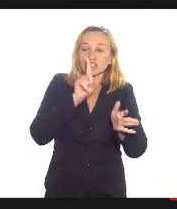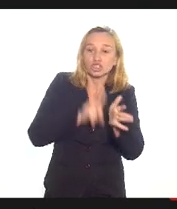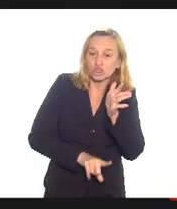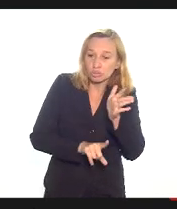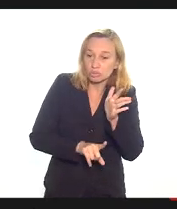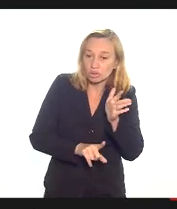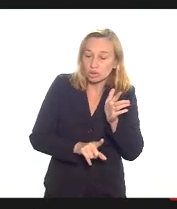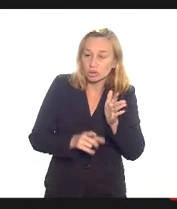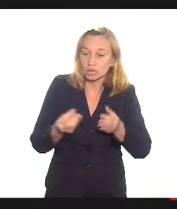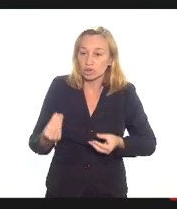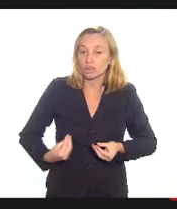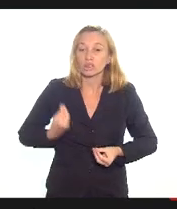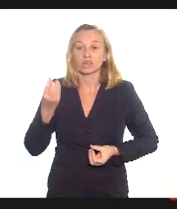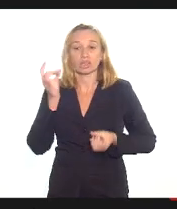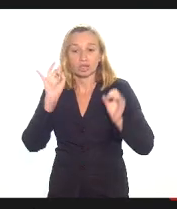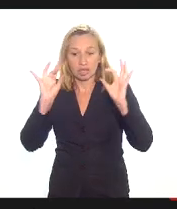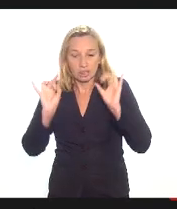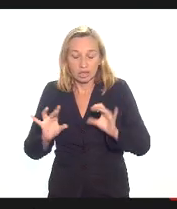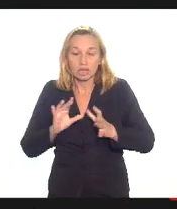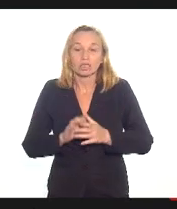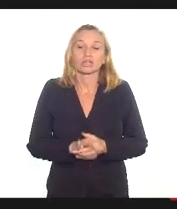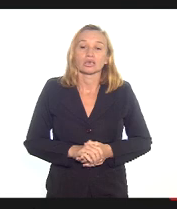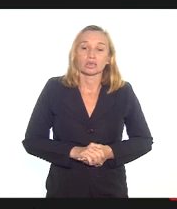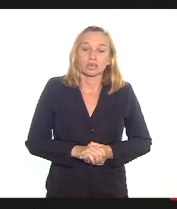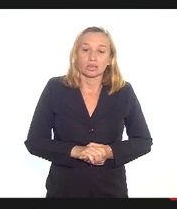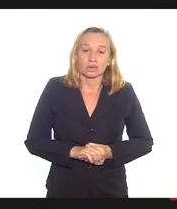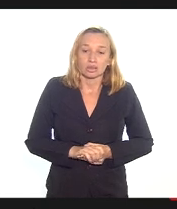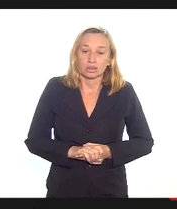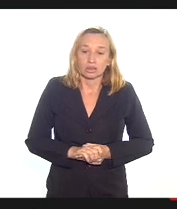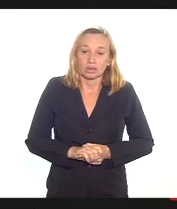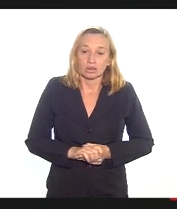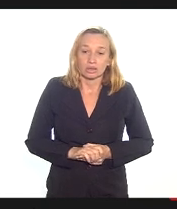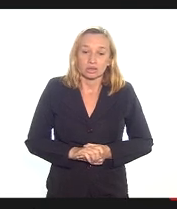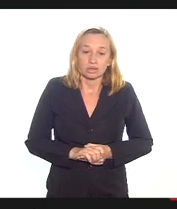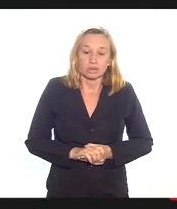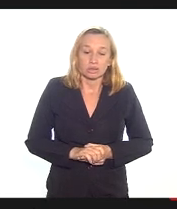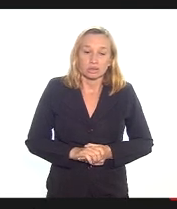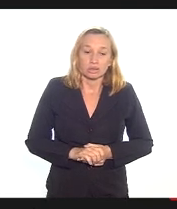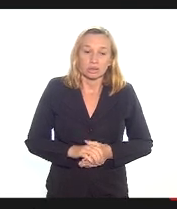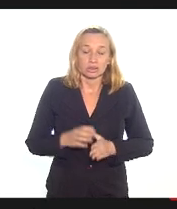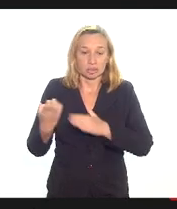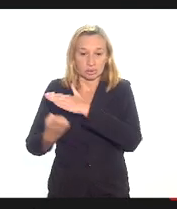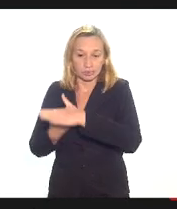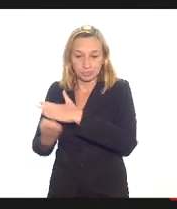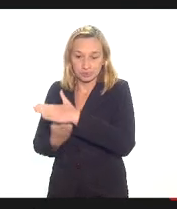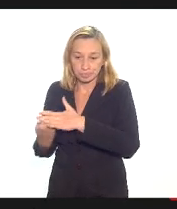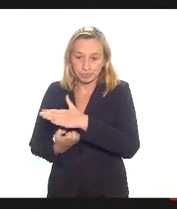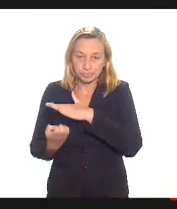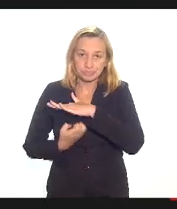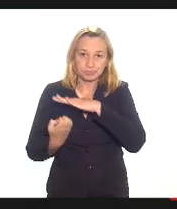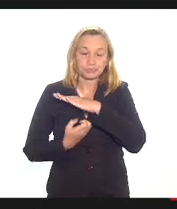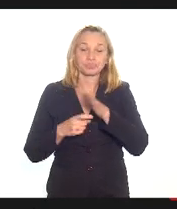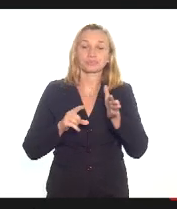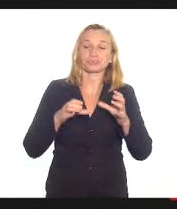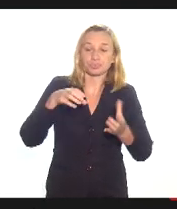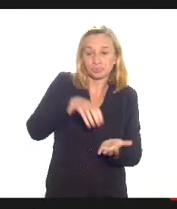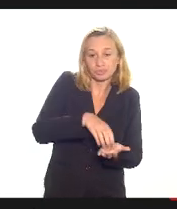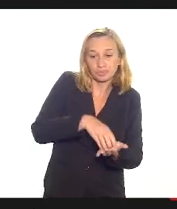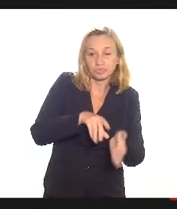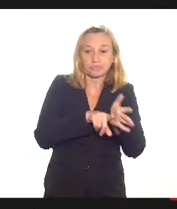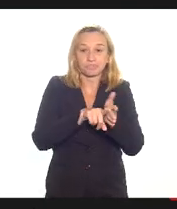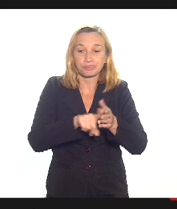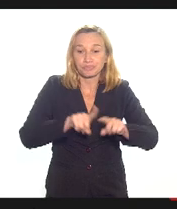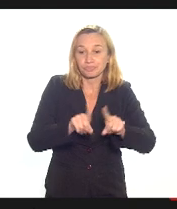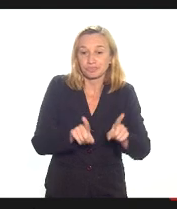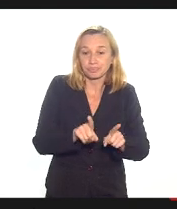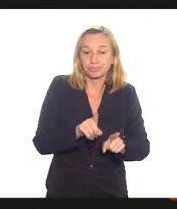participação especial dentro das empresas. nos seus centros de pesquisa. Mas o campo